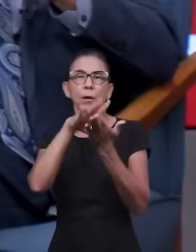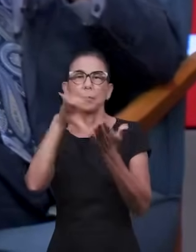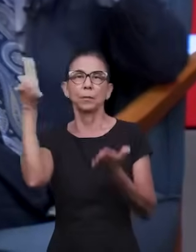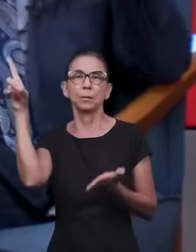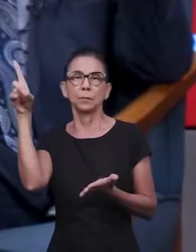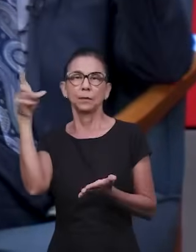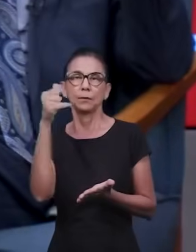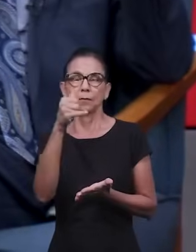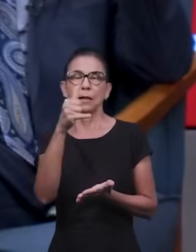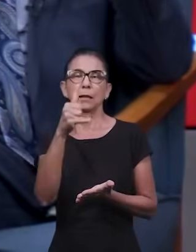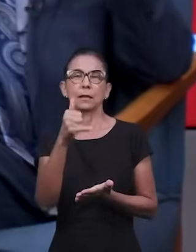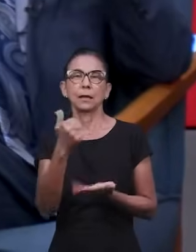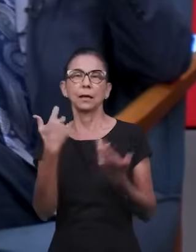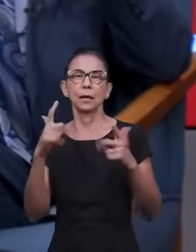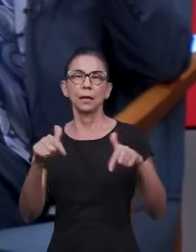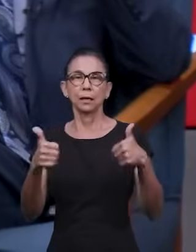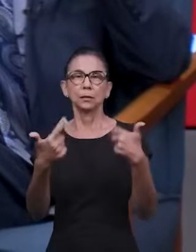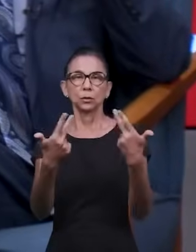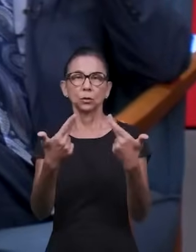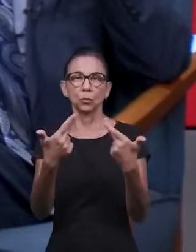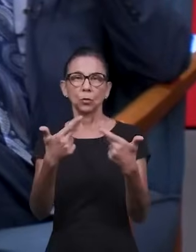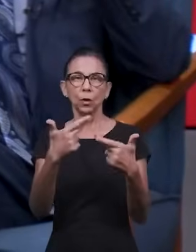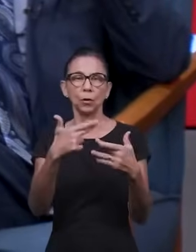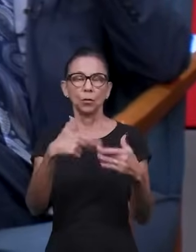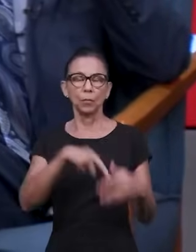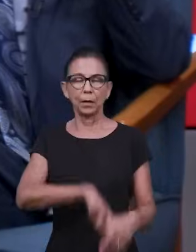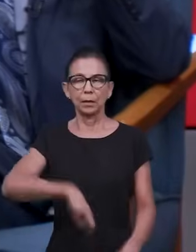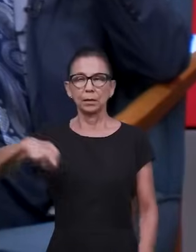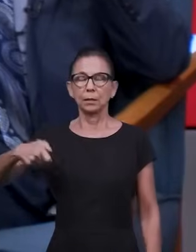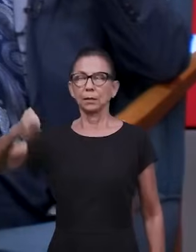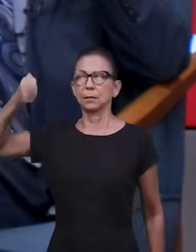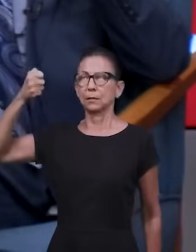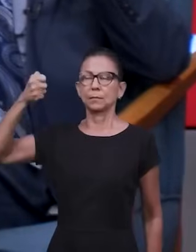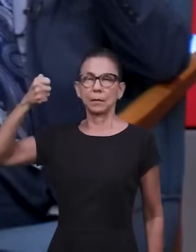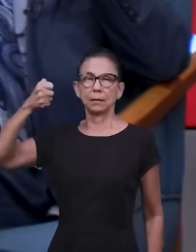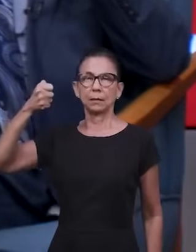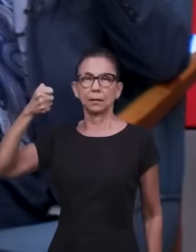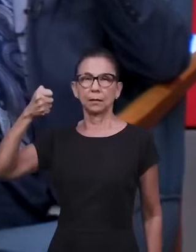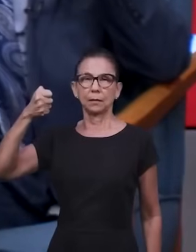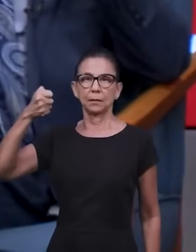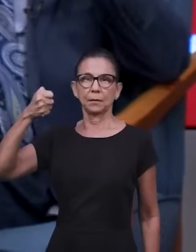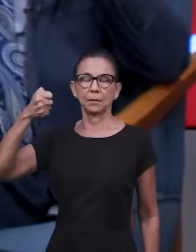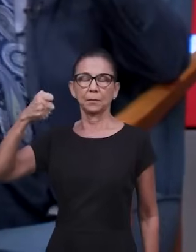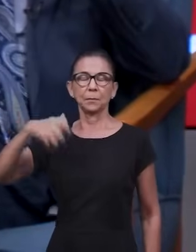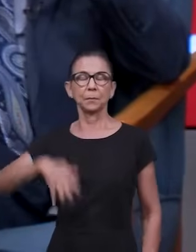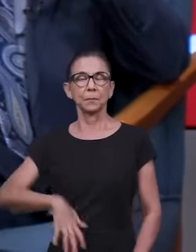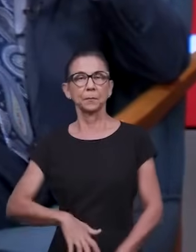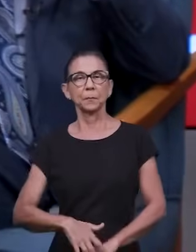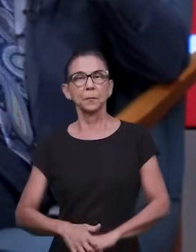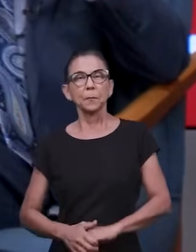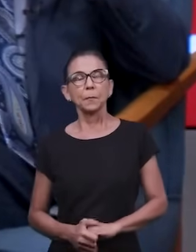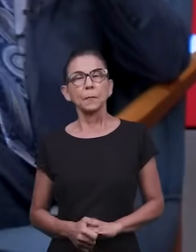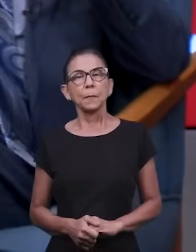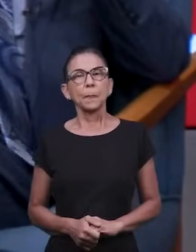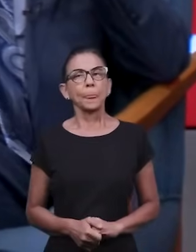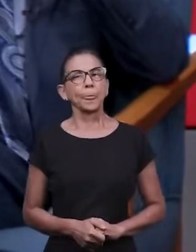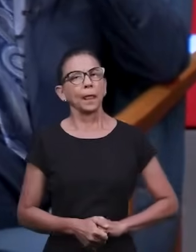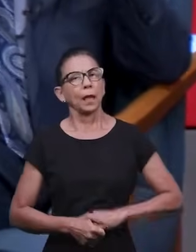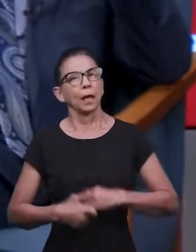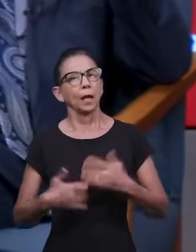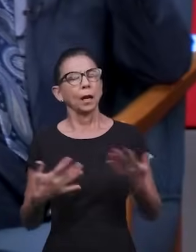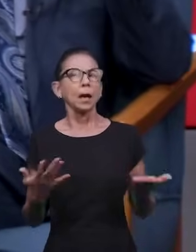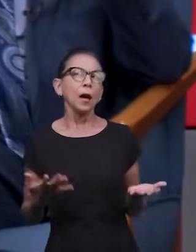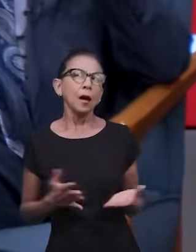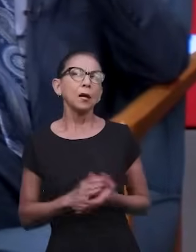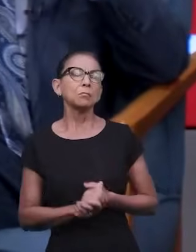espada desse Pedro usa espada e o que que acontece ele não atinge o objetivo